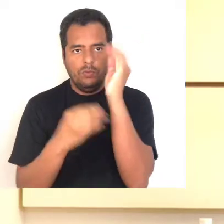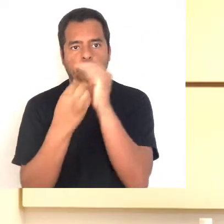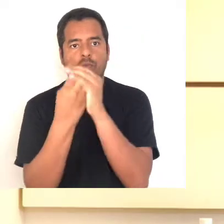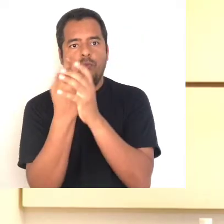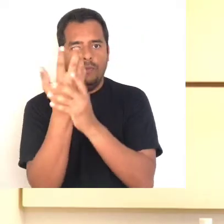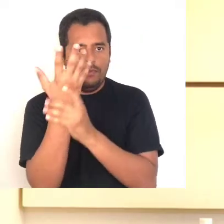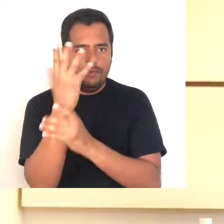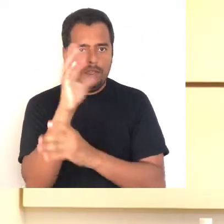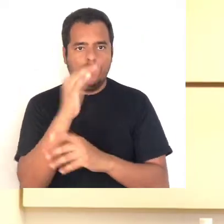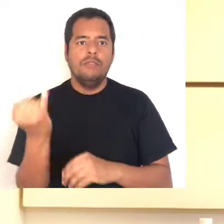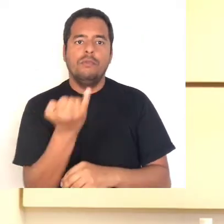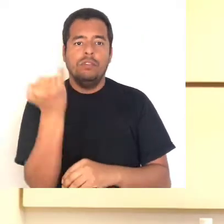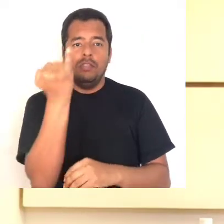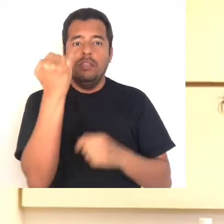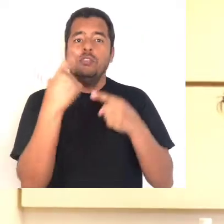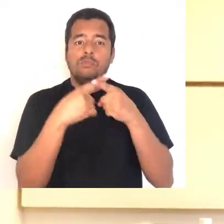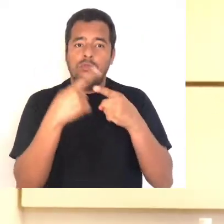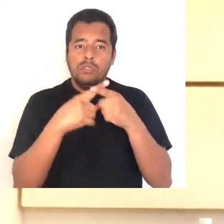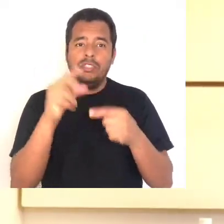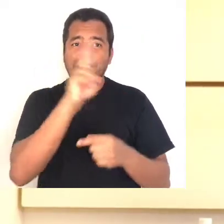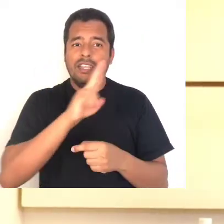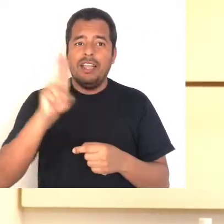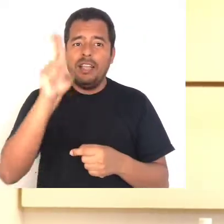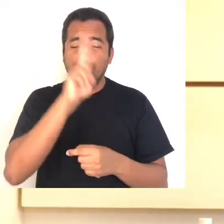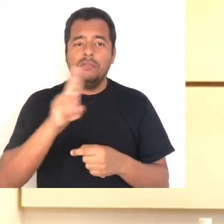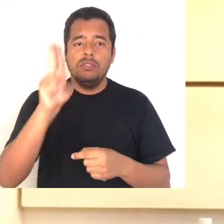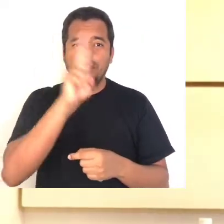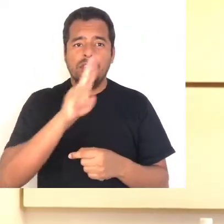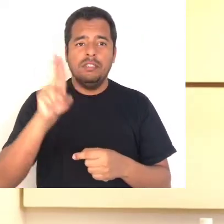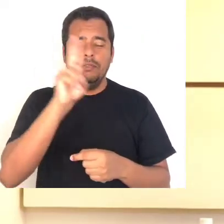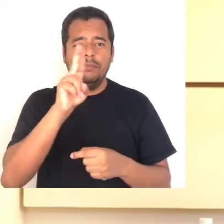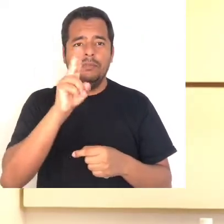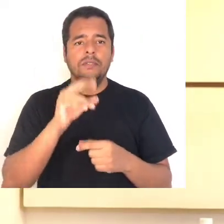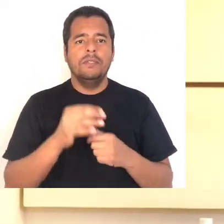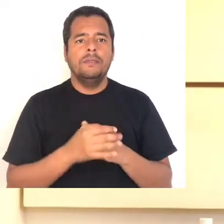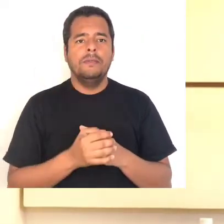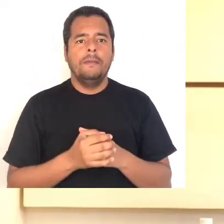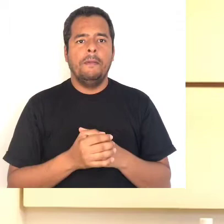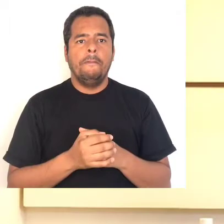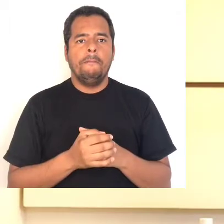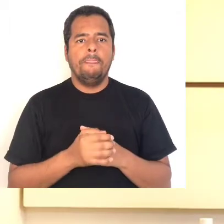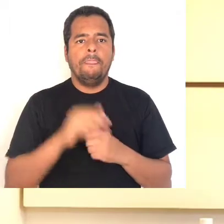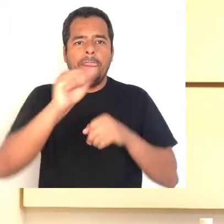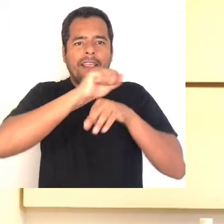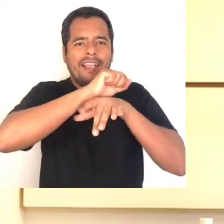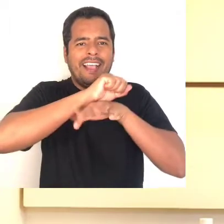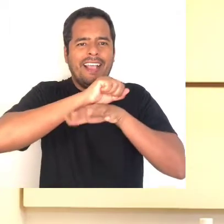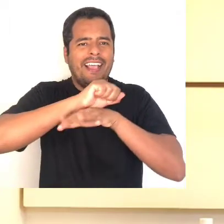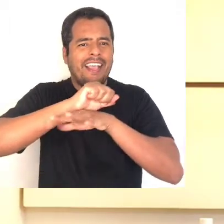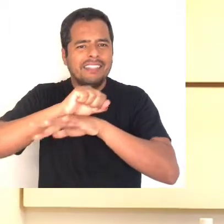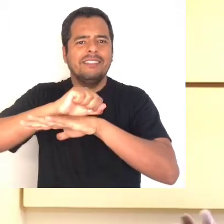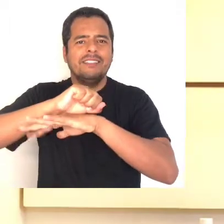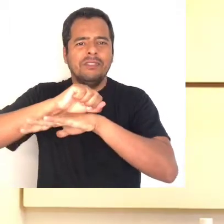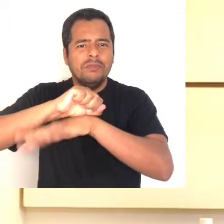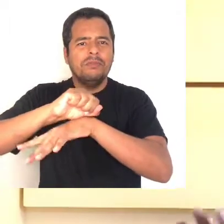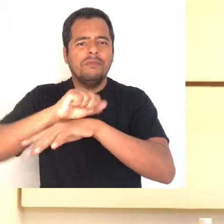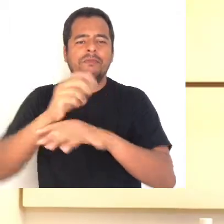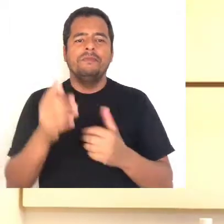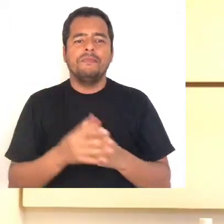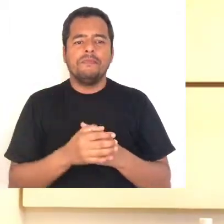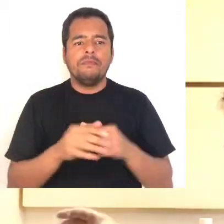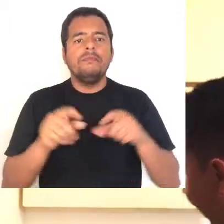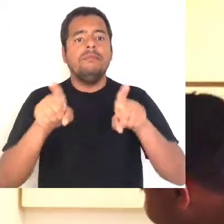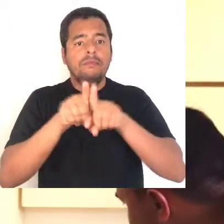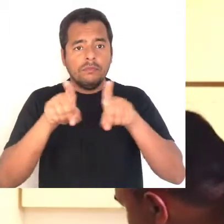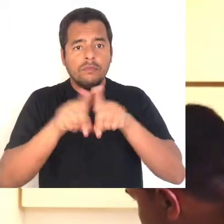colocar a luva, é importante, porque eu estou mexendo agora, vou mexer agora com ácido